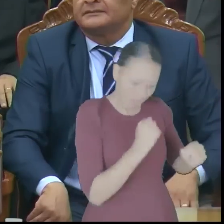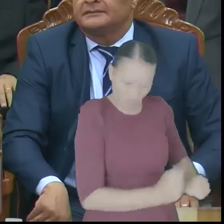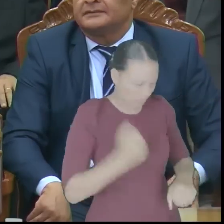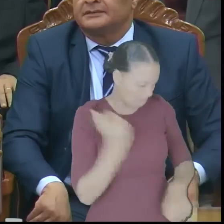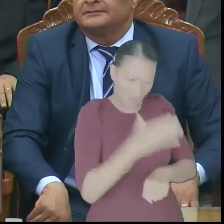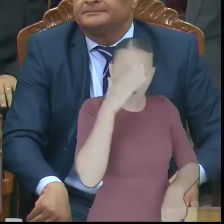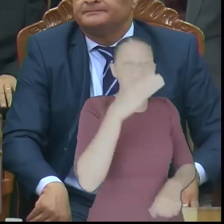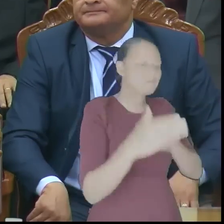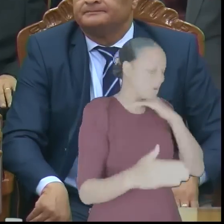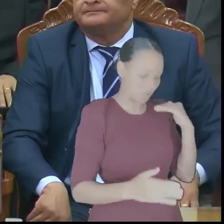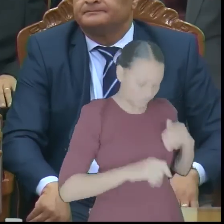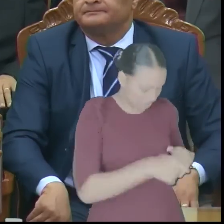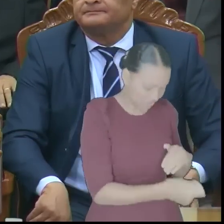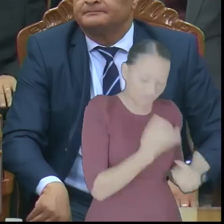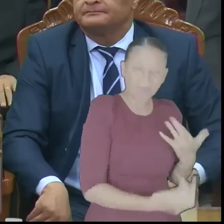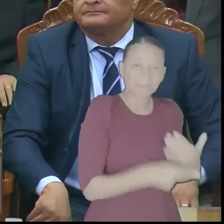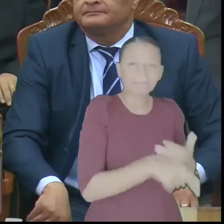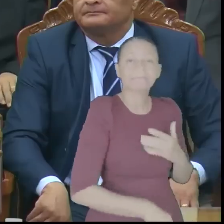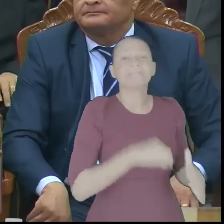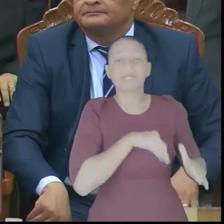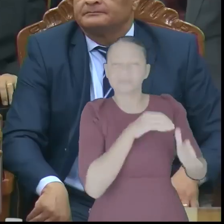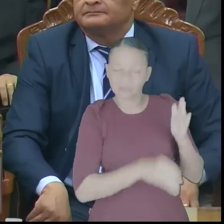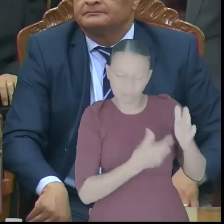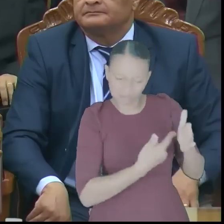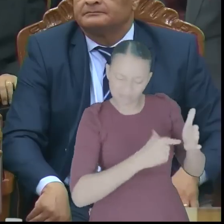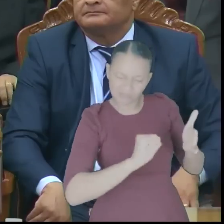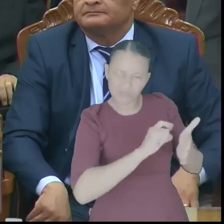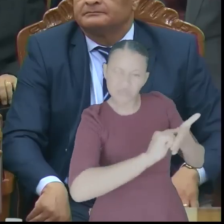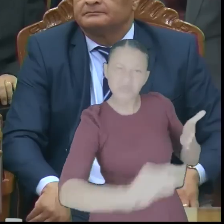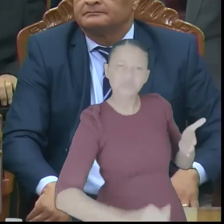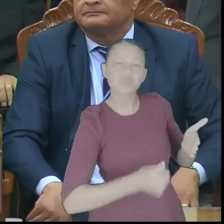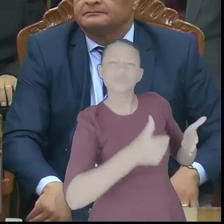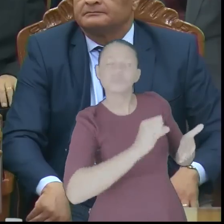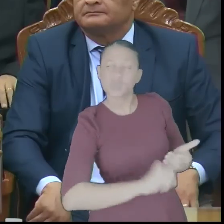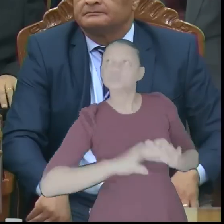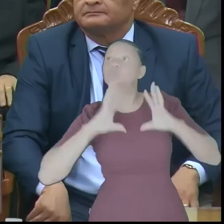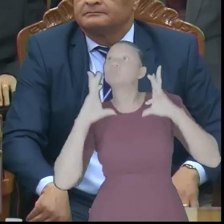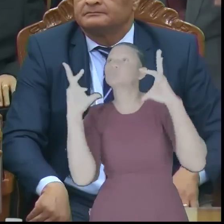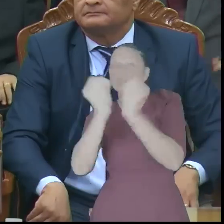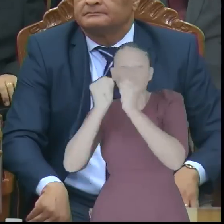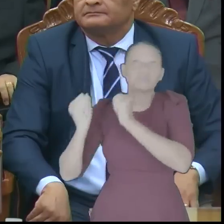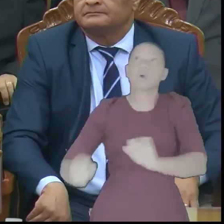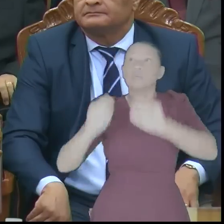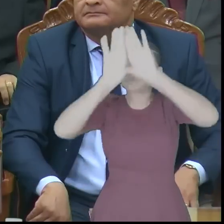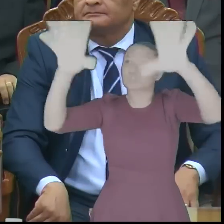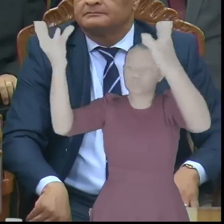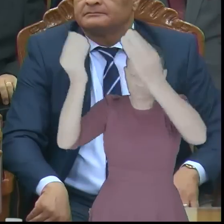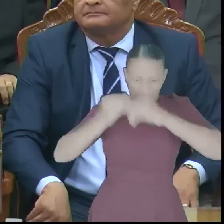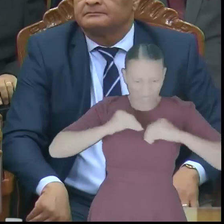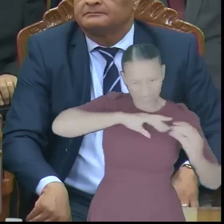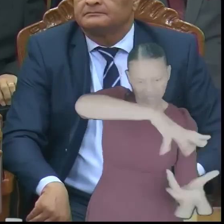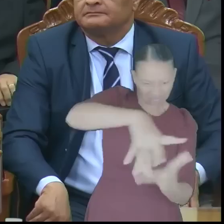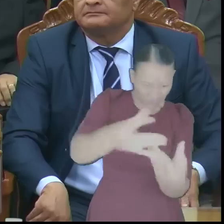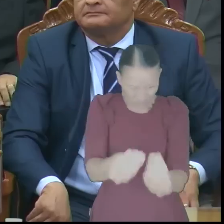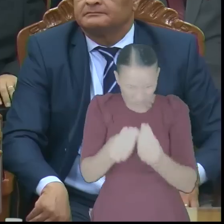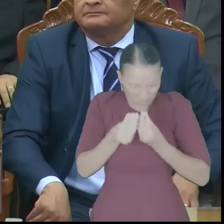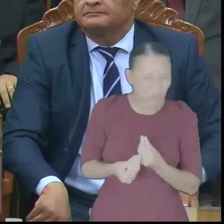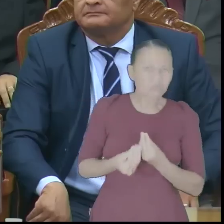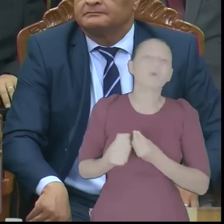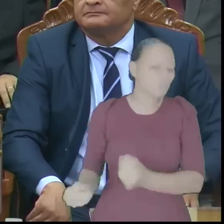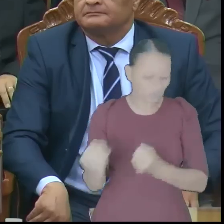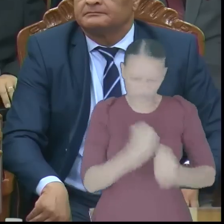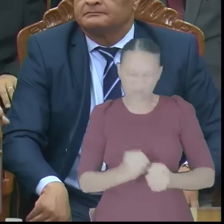E ele disse em Mateus 28:18: é-me dado todo o poder nos céus e também na terra. Ele volta, mas